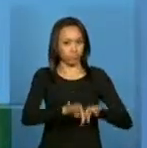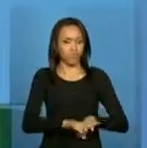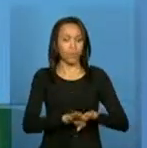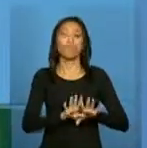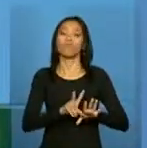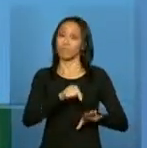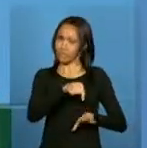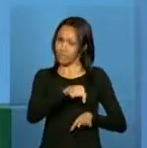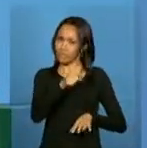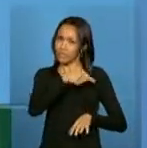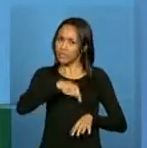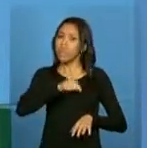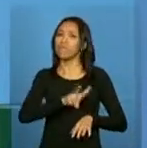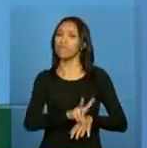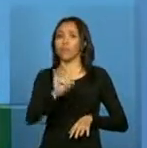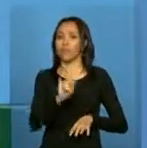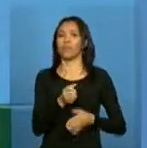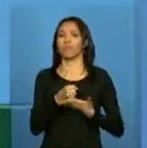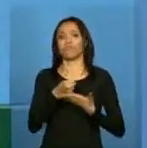vai ajudar.